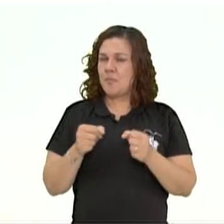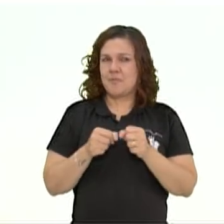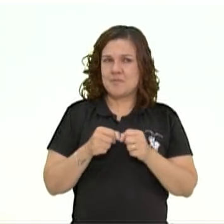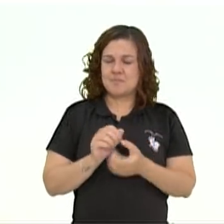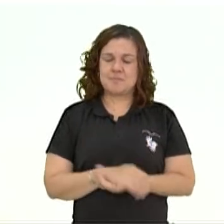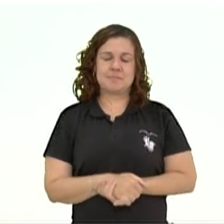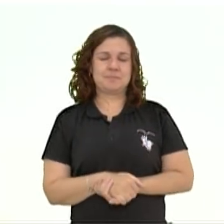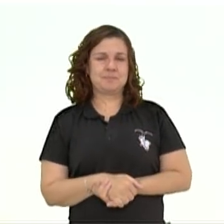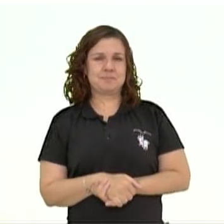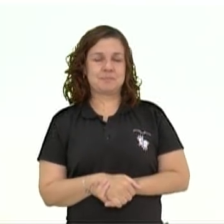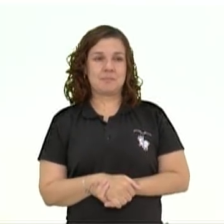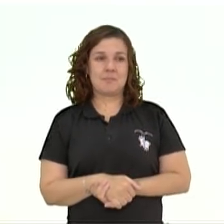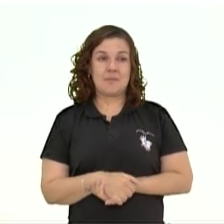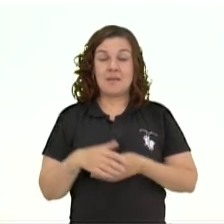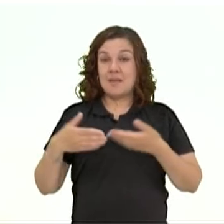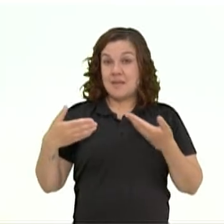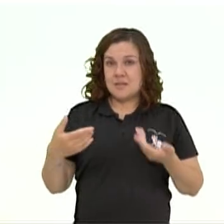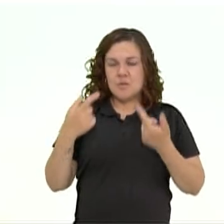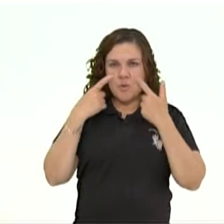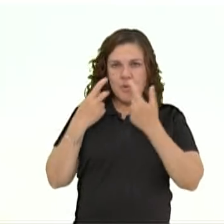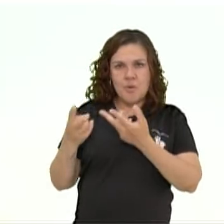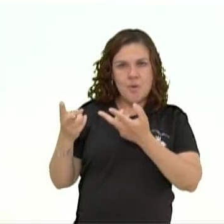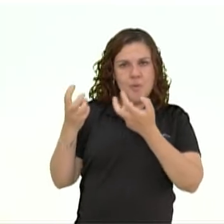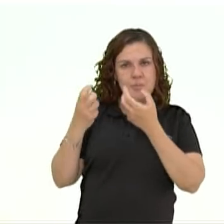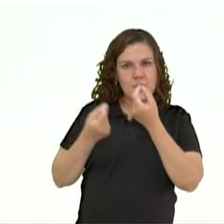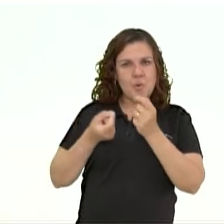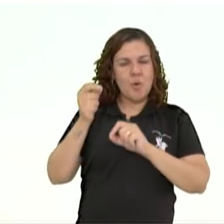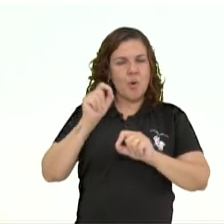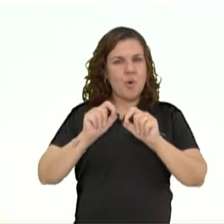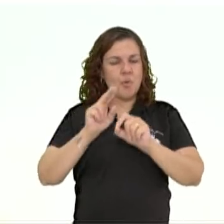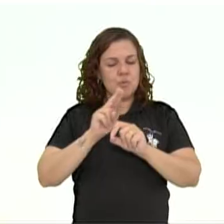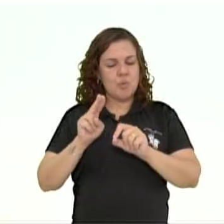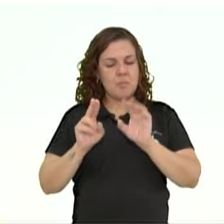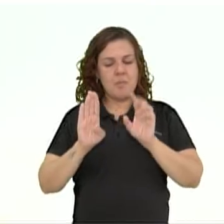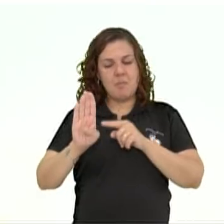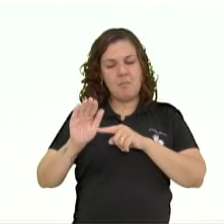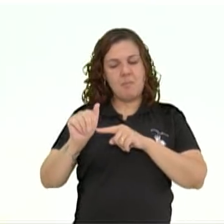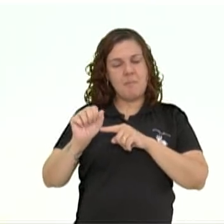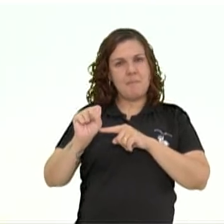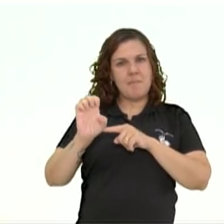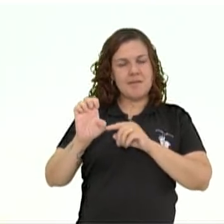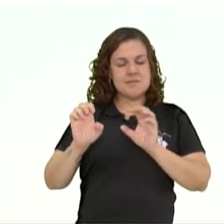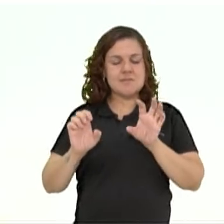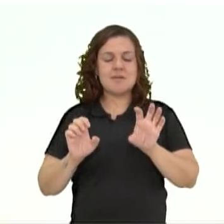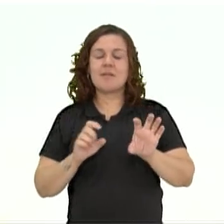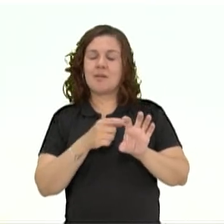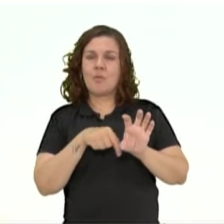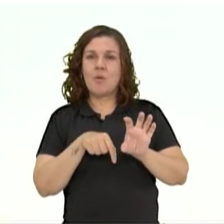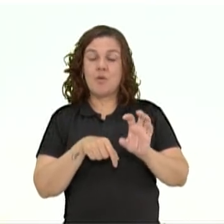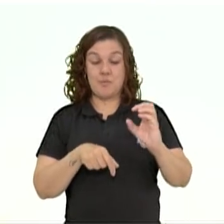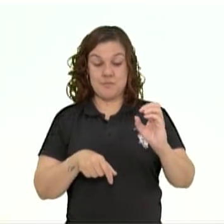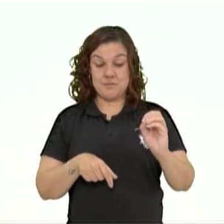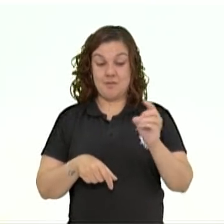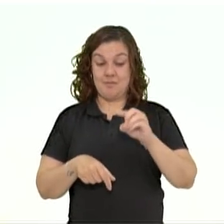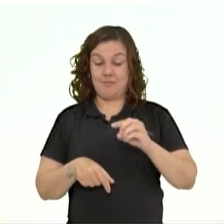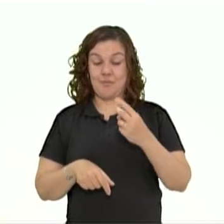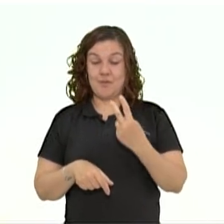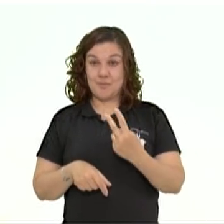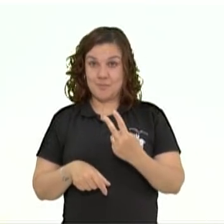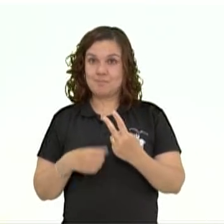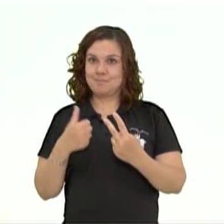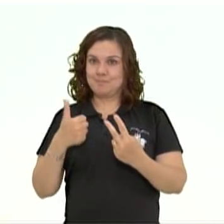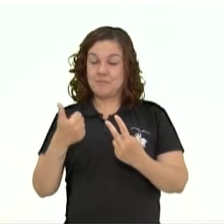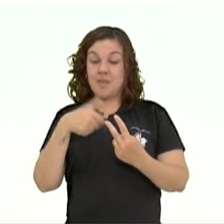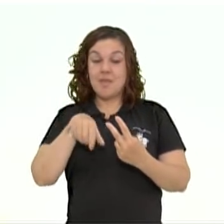podemos falar assim. Então, observe, temos que identificar quem que é a nossa base. Base é o 0,2,